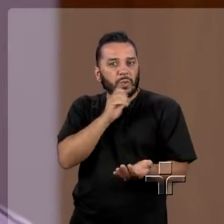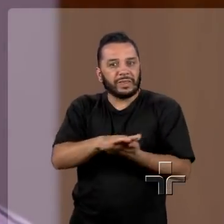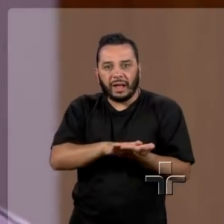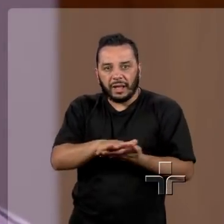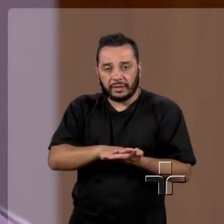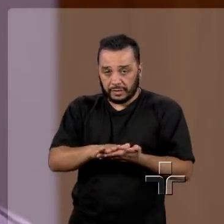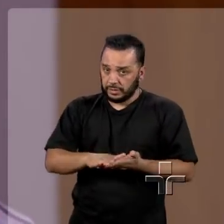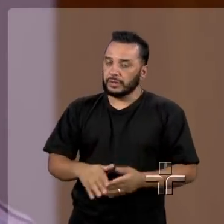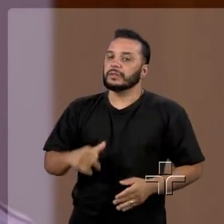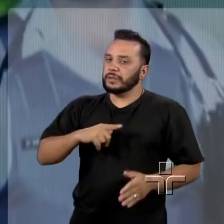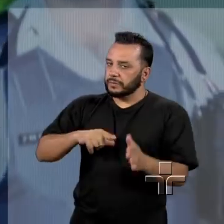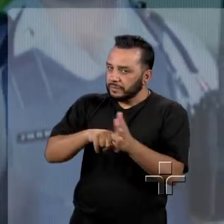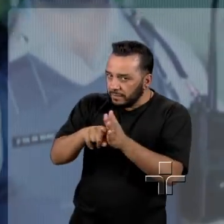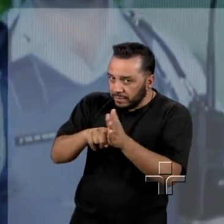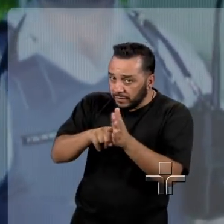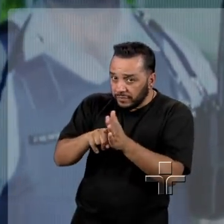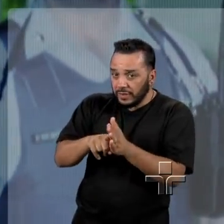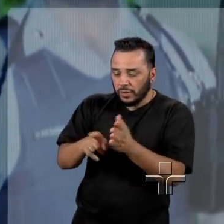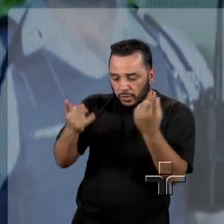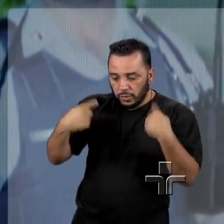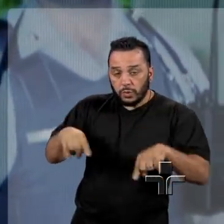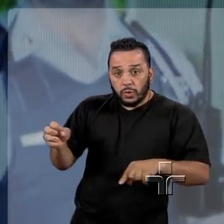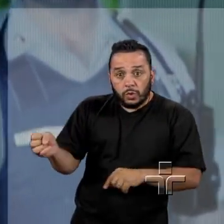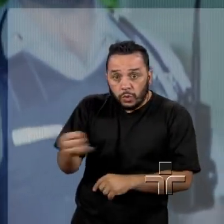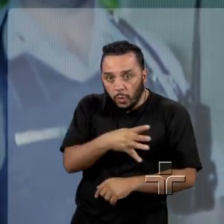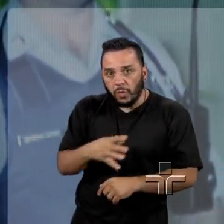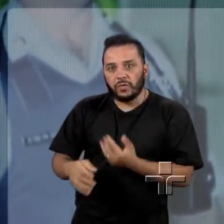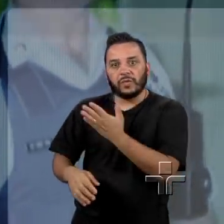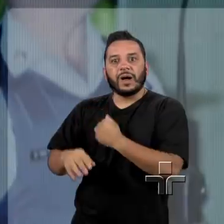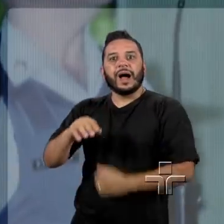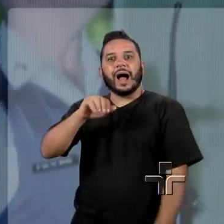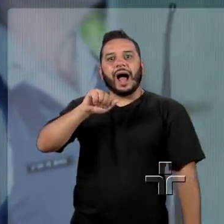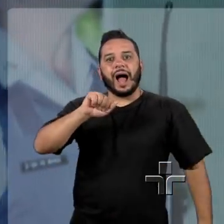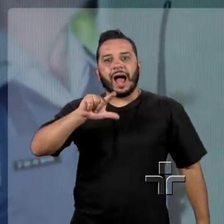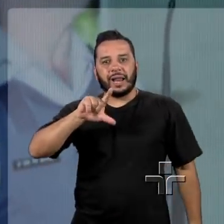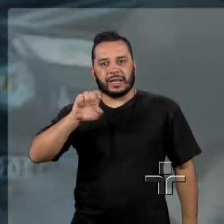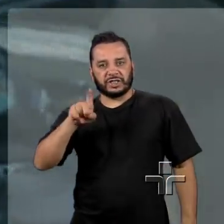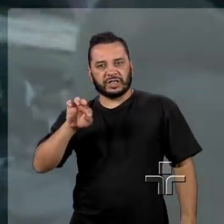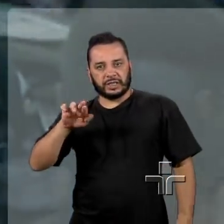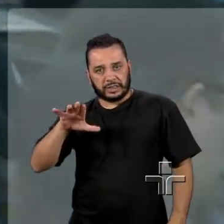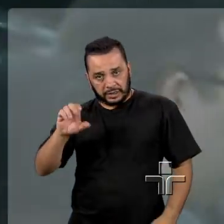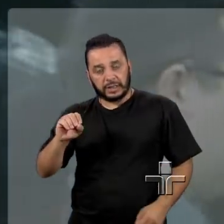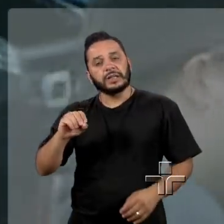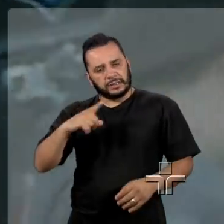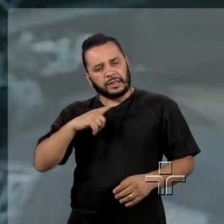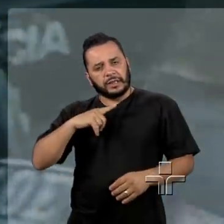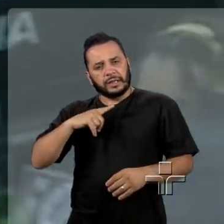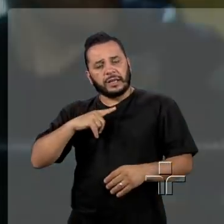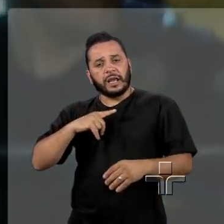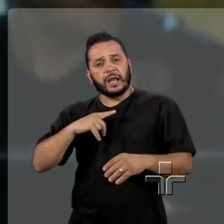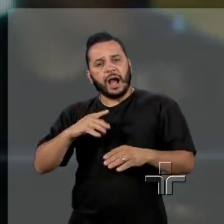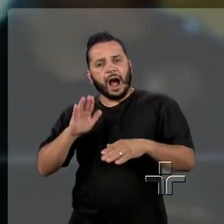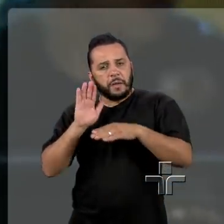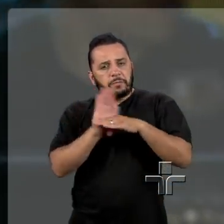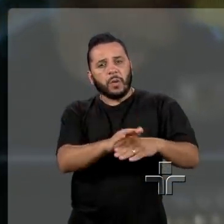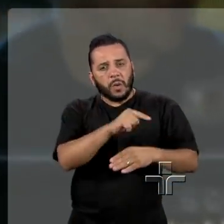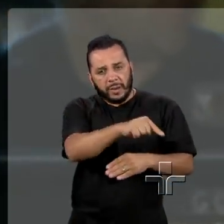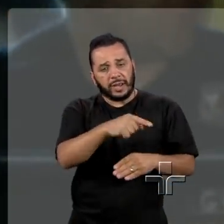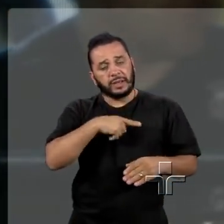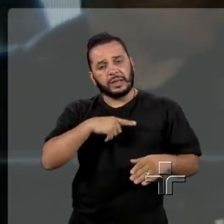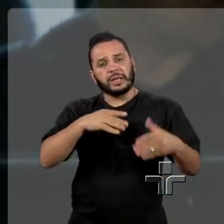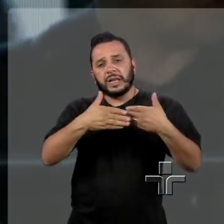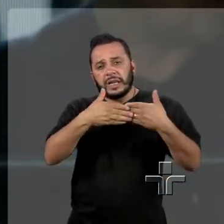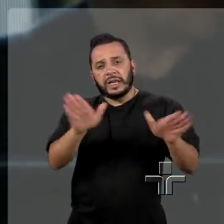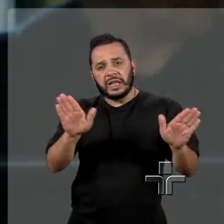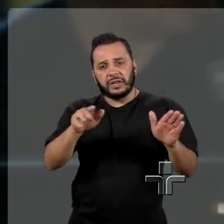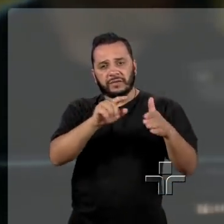Após novo exame criminológico, Alexandre Nardoni tem parecer favorável para passar para regime